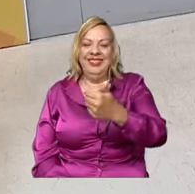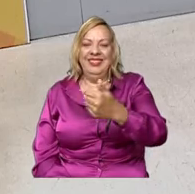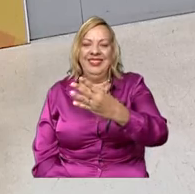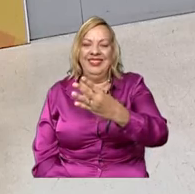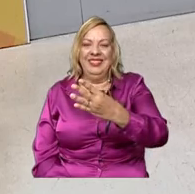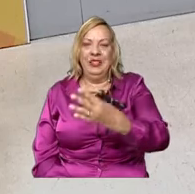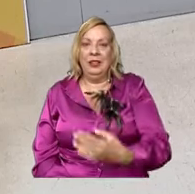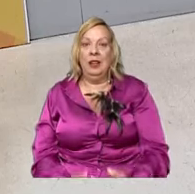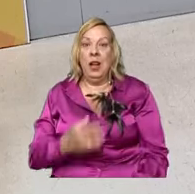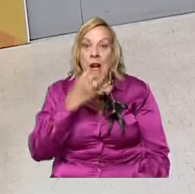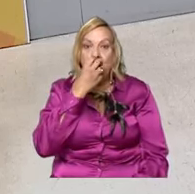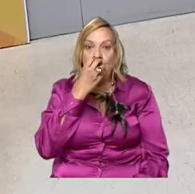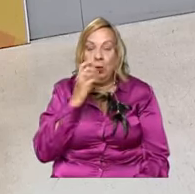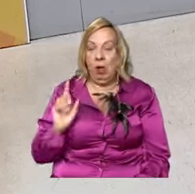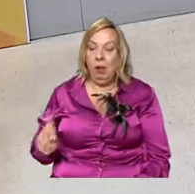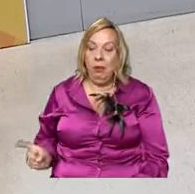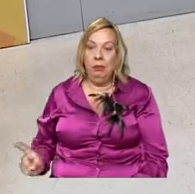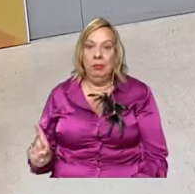14.